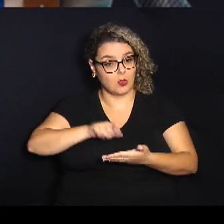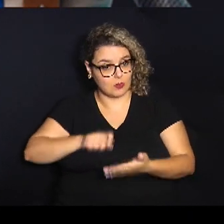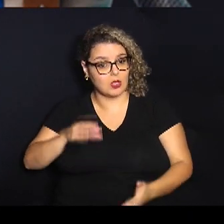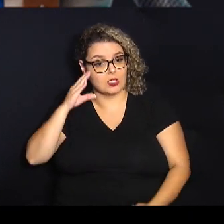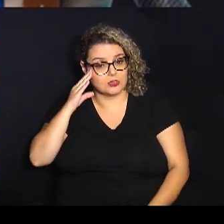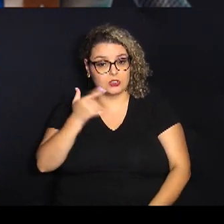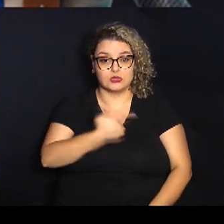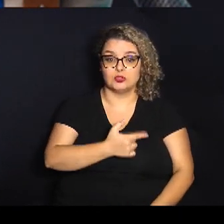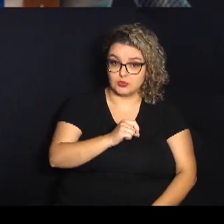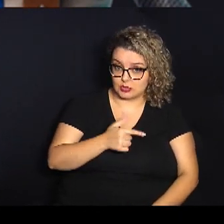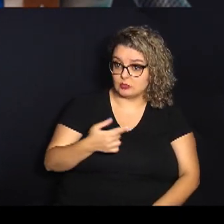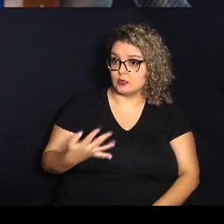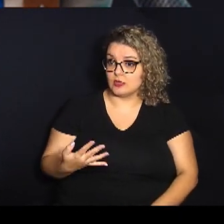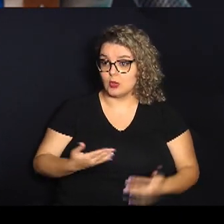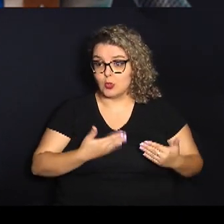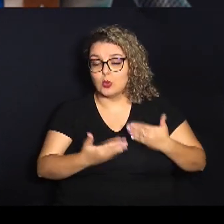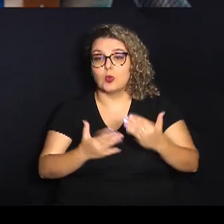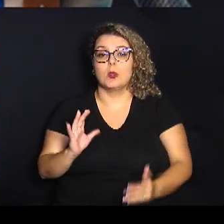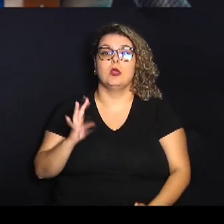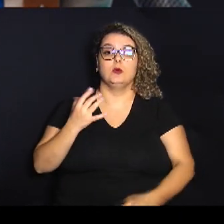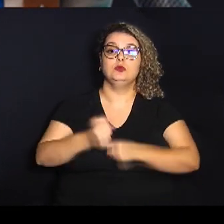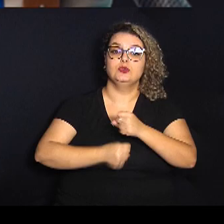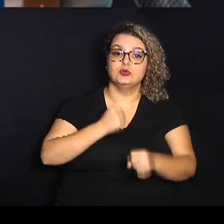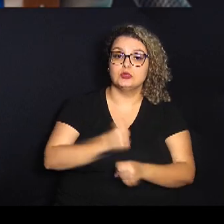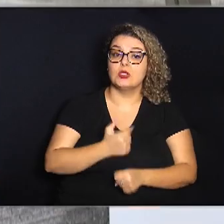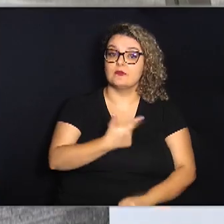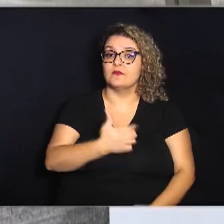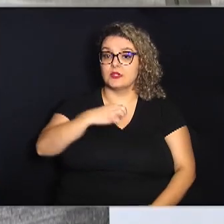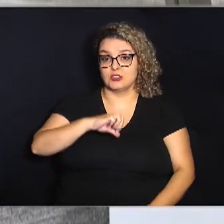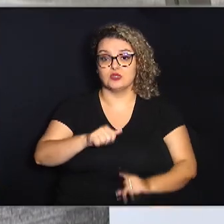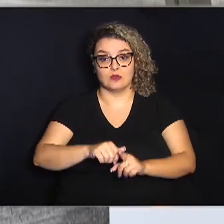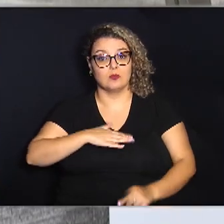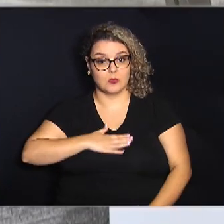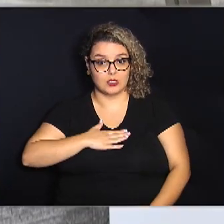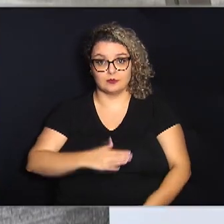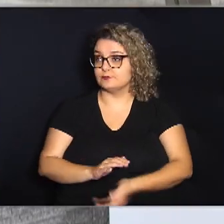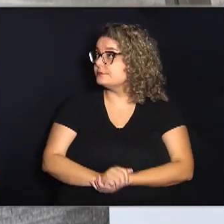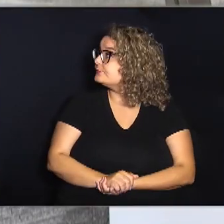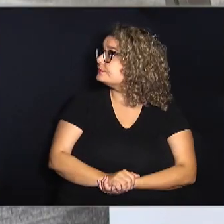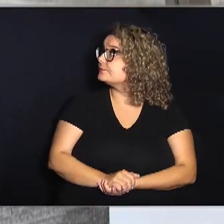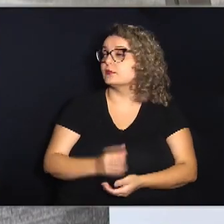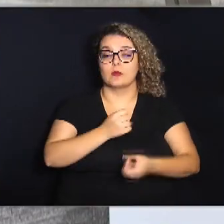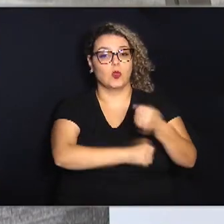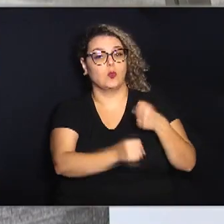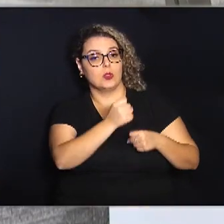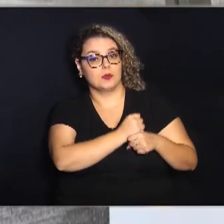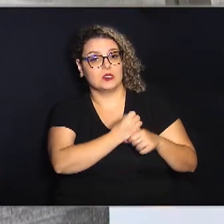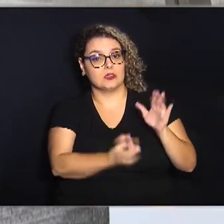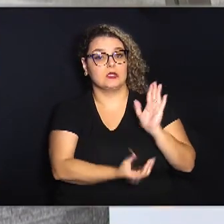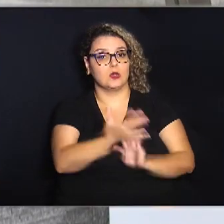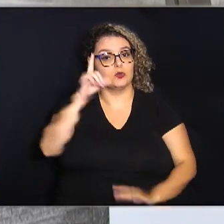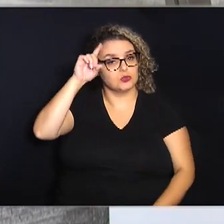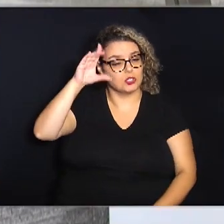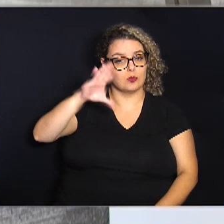de 2024 passa a acontecer anualmente em 29 de agosto. Eu criei o ano passado o Dia Municipal do Game,